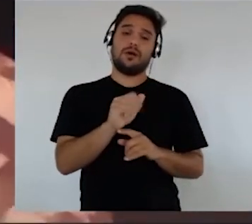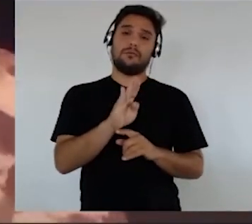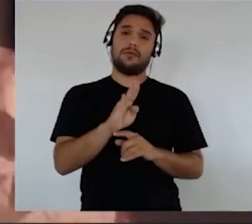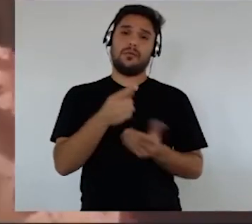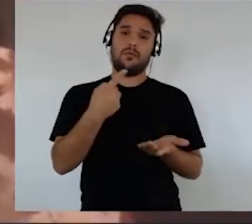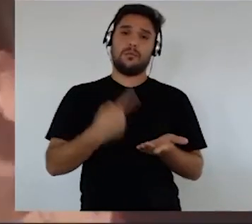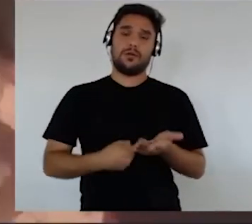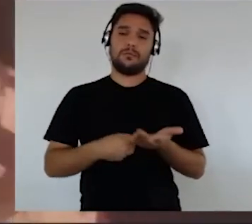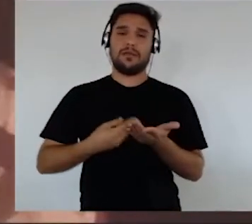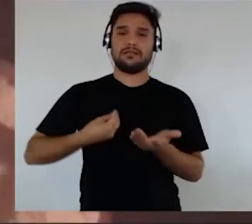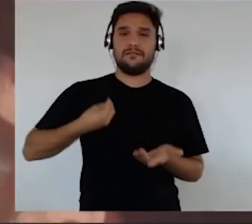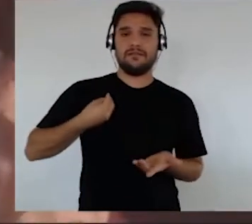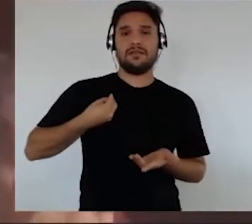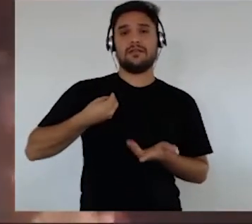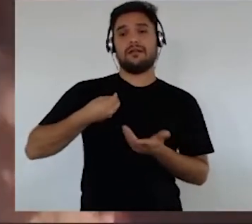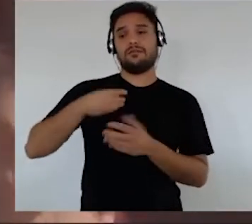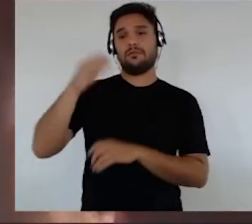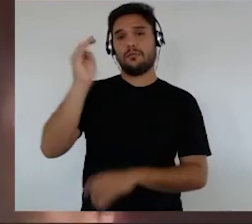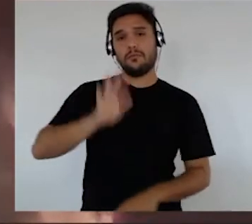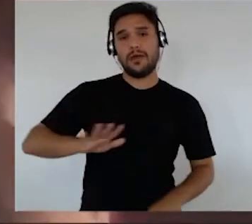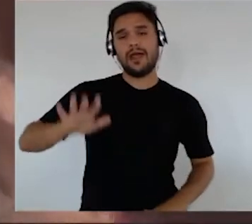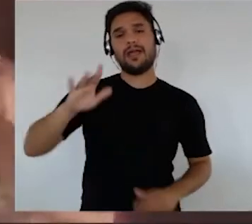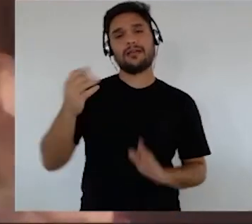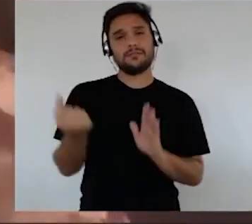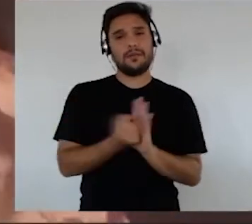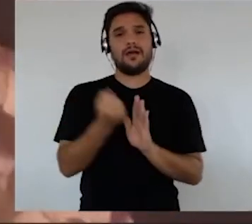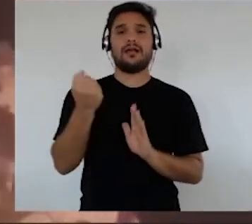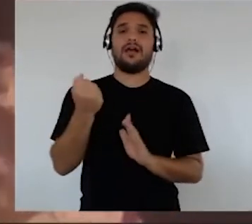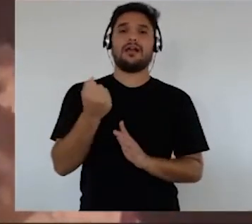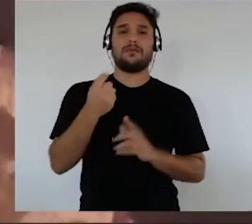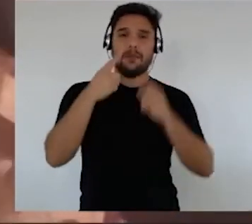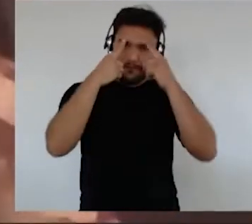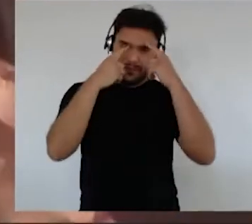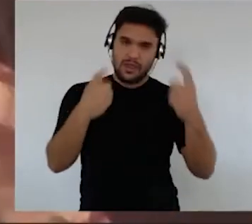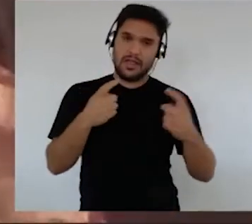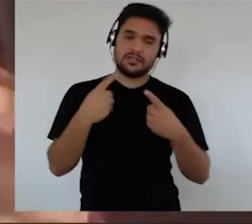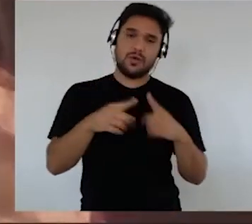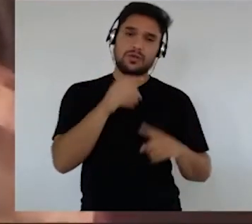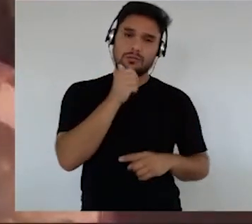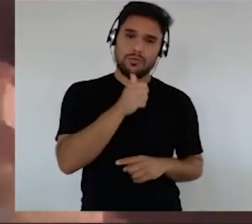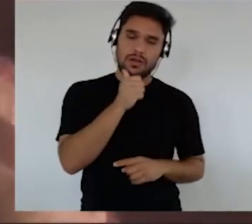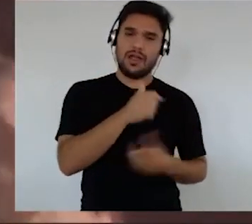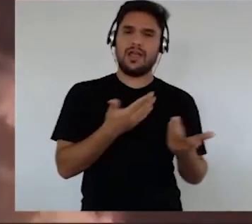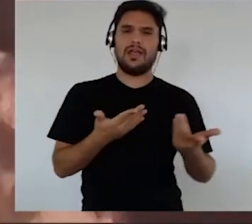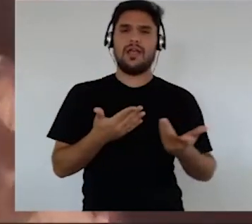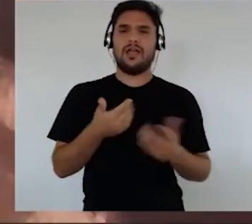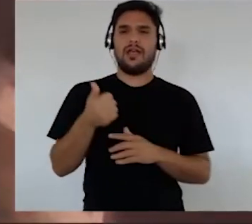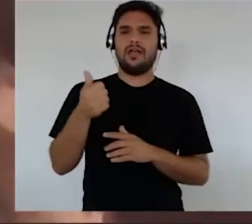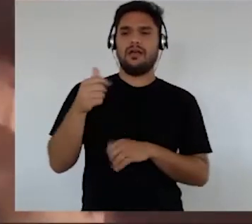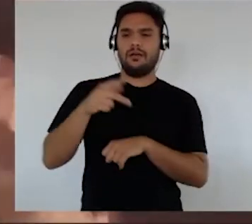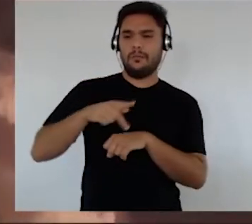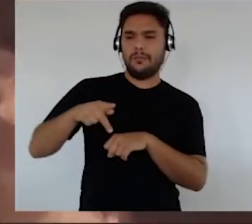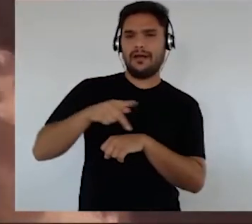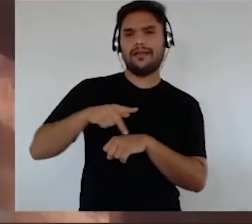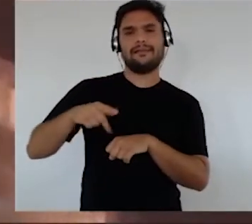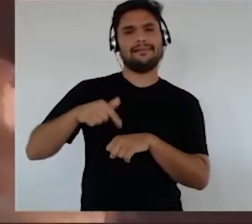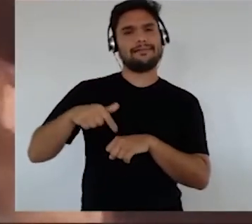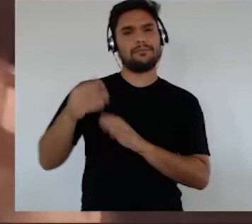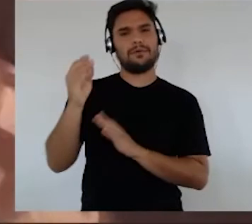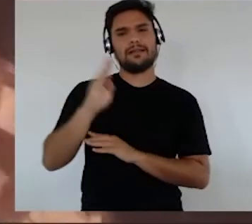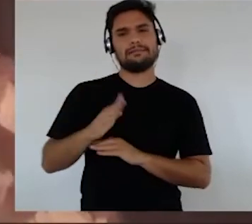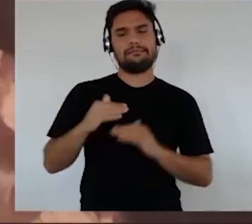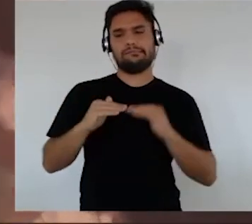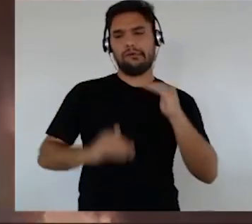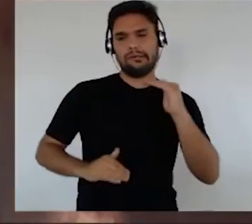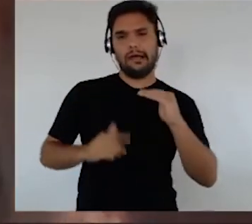essa realidade num país tão marcado pela violência contra a mulher, num país tão marcado pela desigualdade,